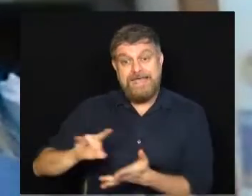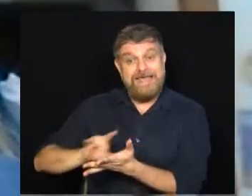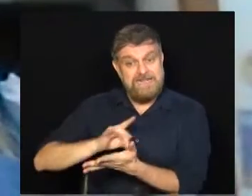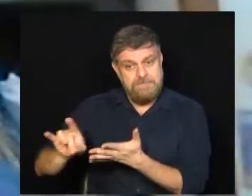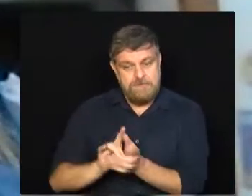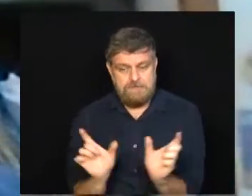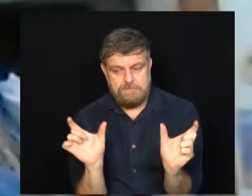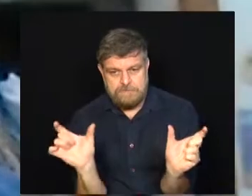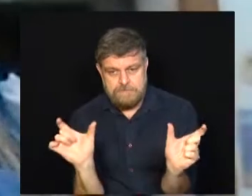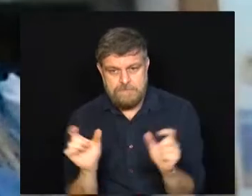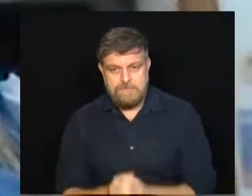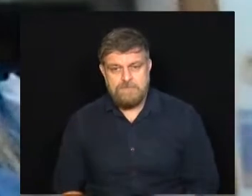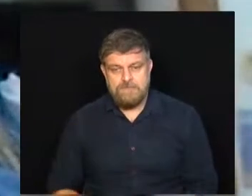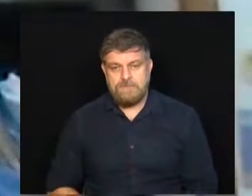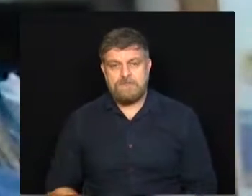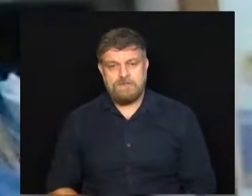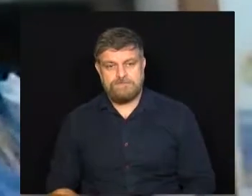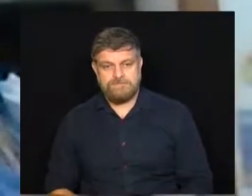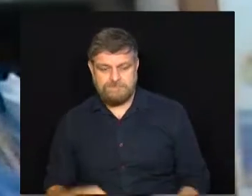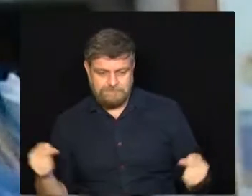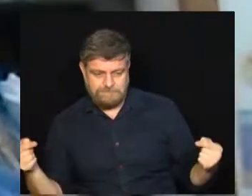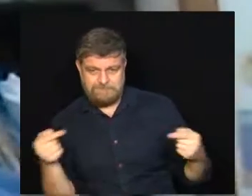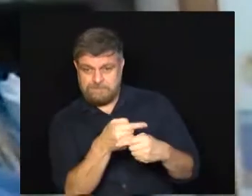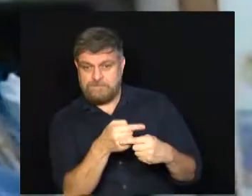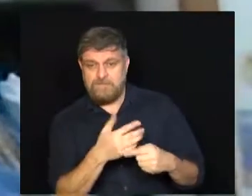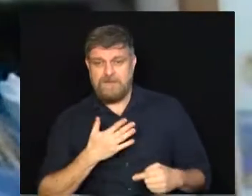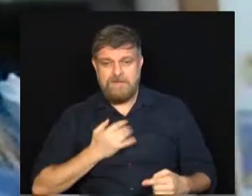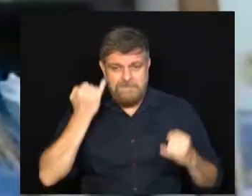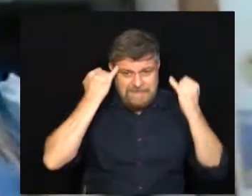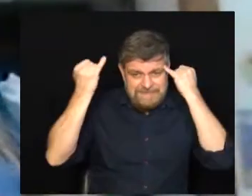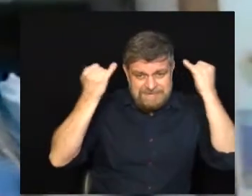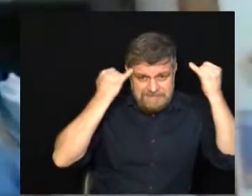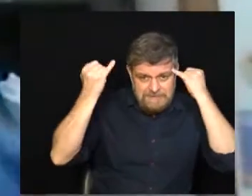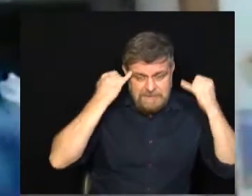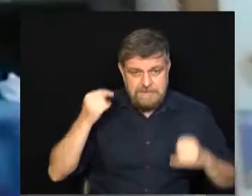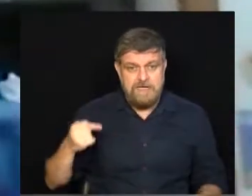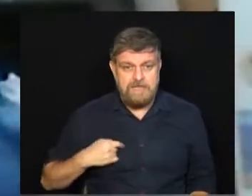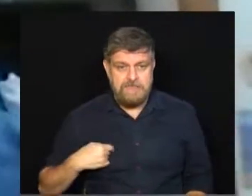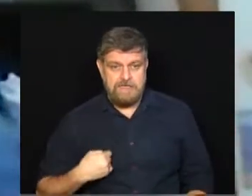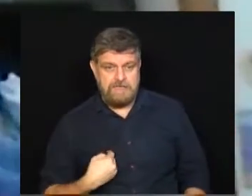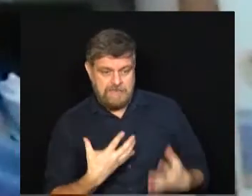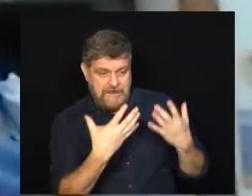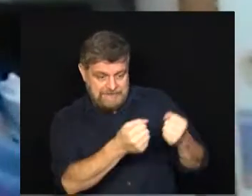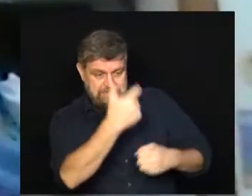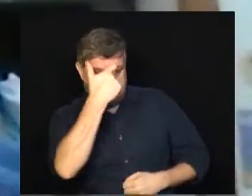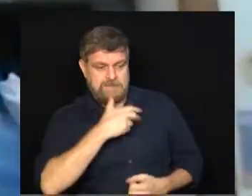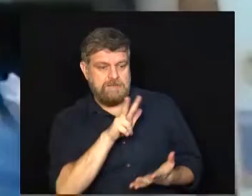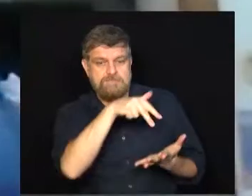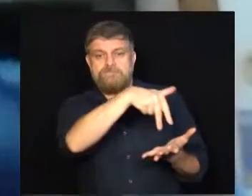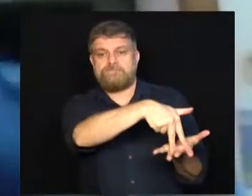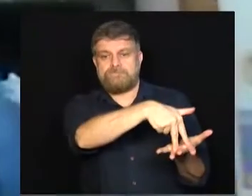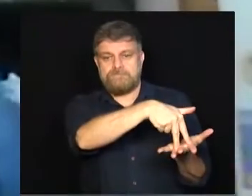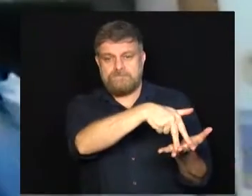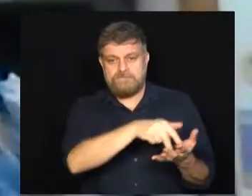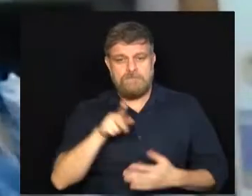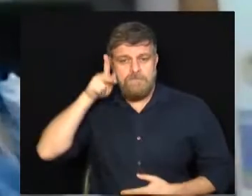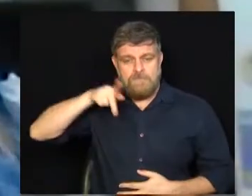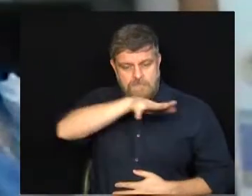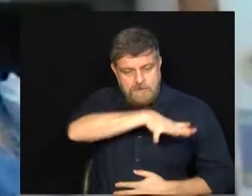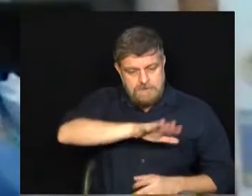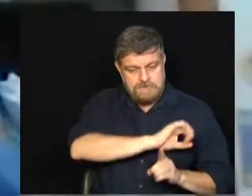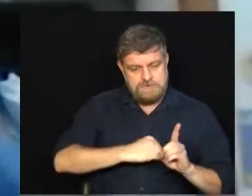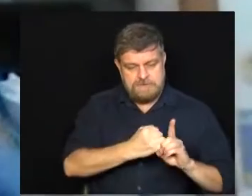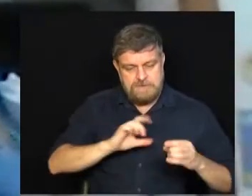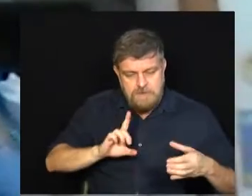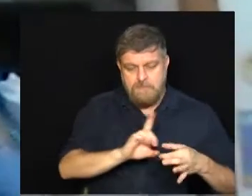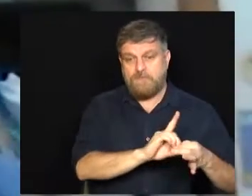ele pode ser contra as minhas ideias, mas ele admite a minha existência no cenário político, no cenário social, e